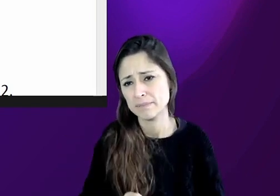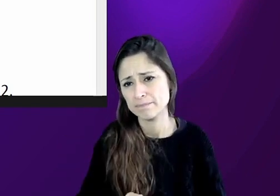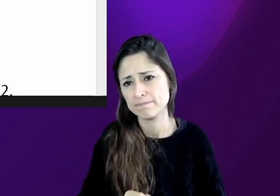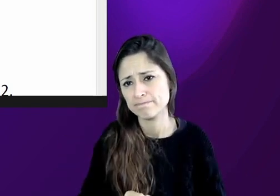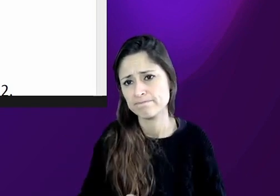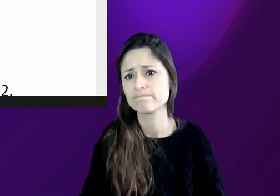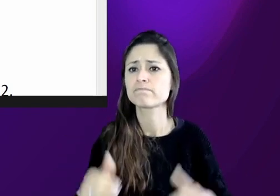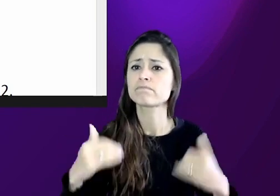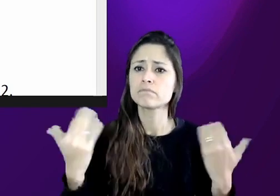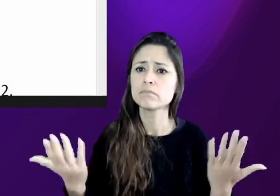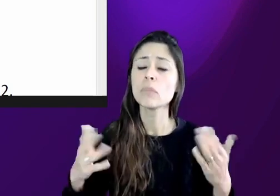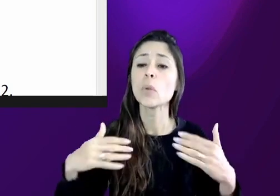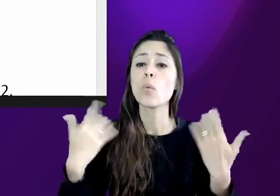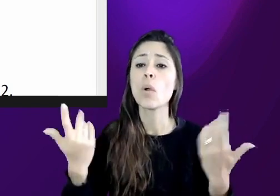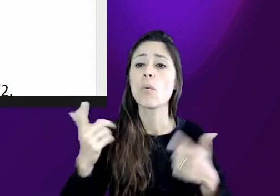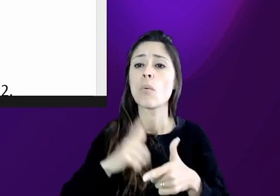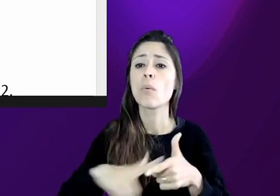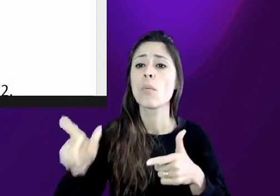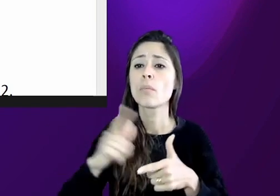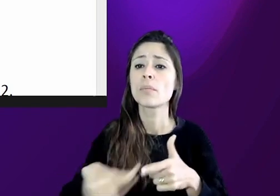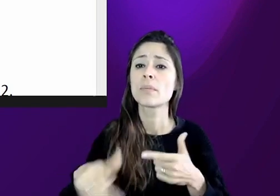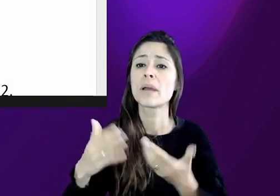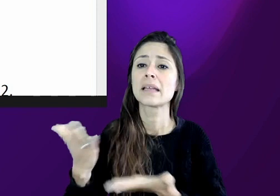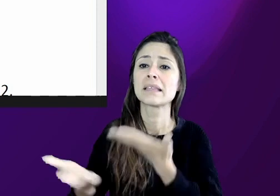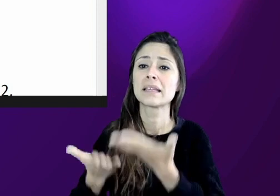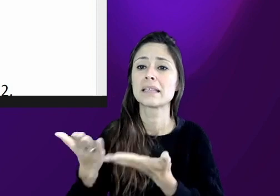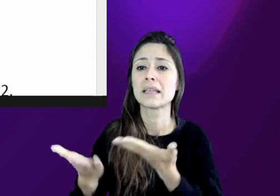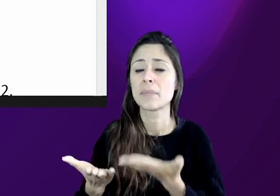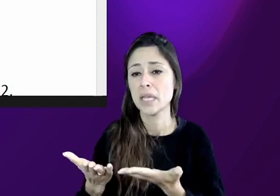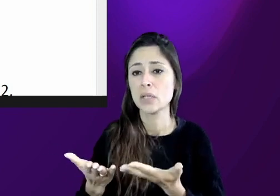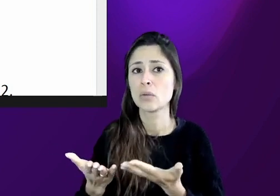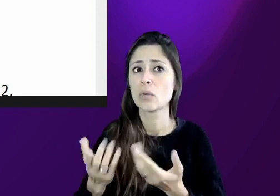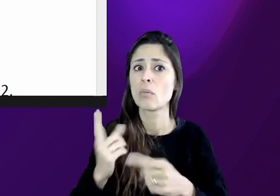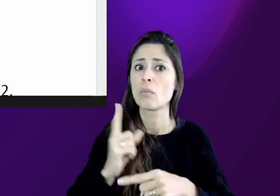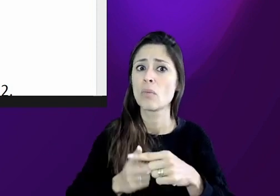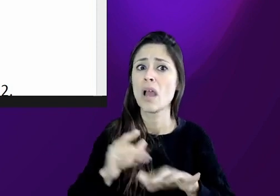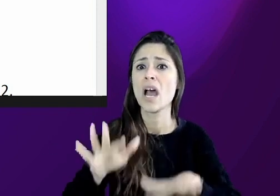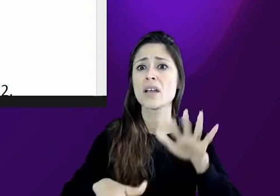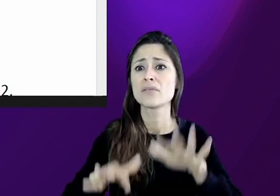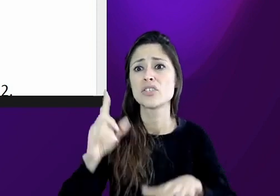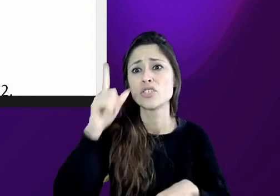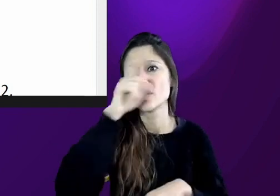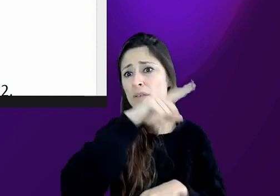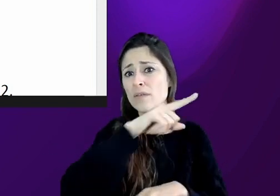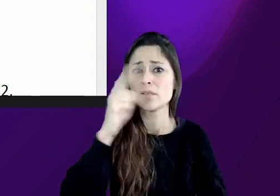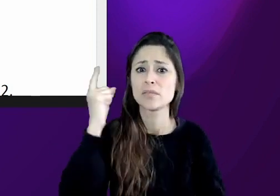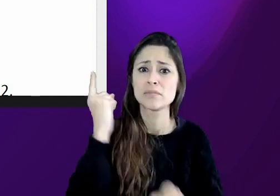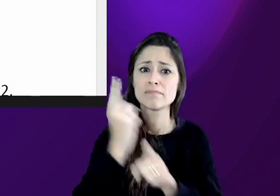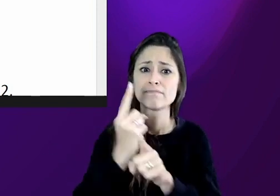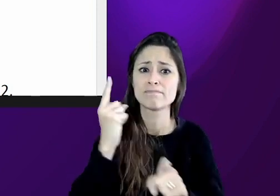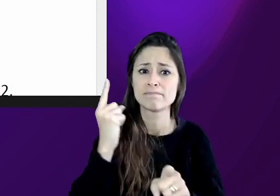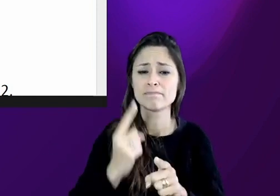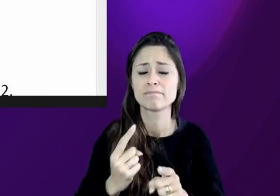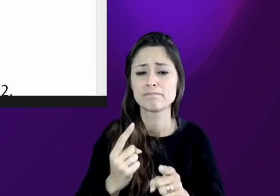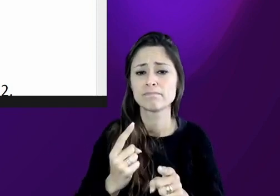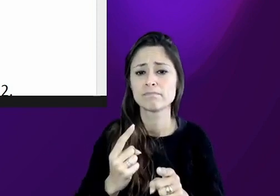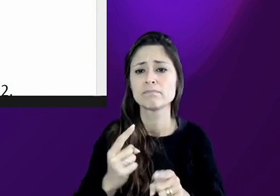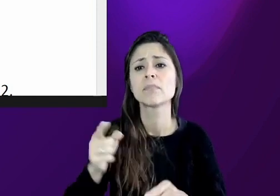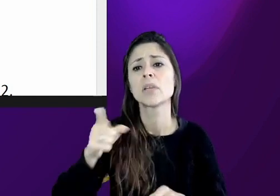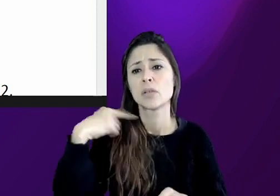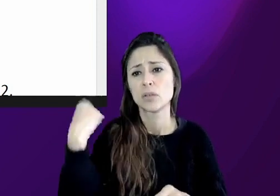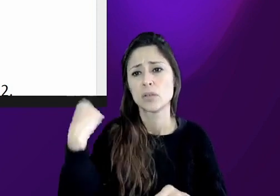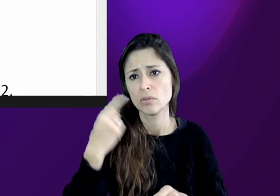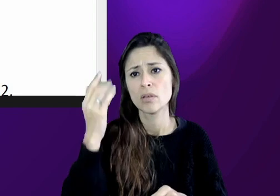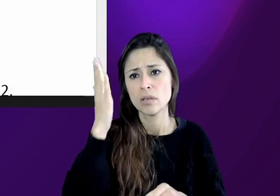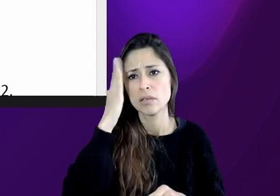qual o problema da gente começar com o tratamento neoadjuvante? Muitas vezes é difícil de conseguir um diagnóstico para esses pacientes, né? A gente sabe